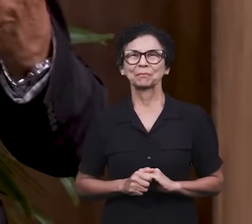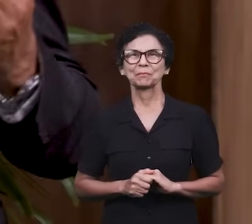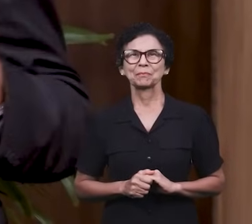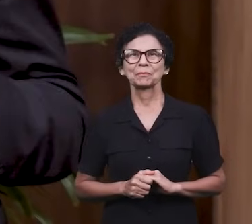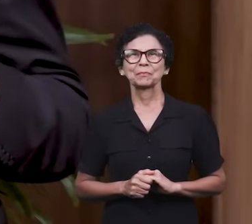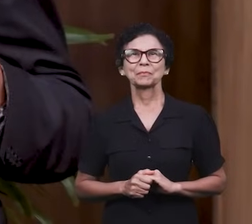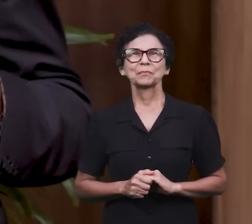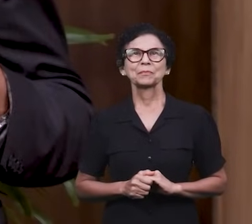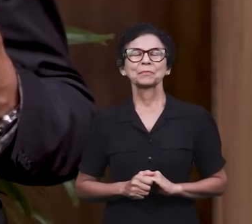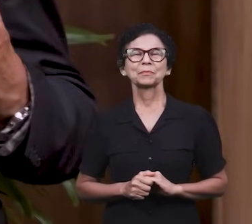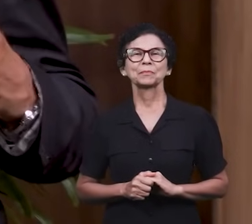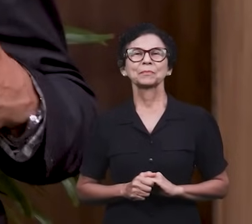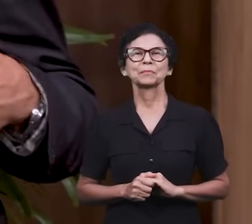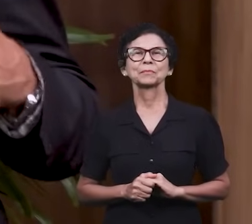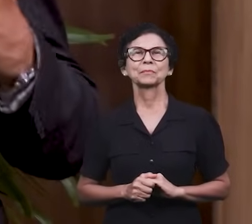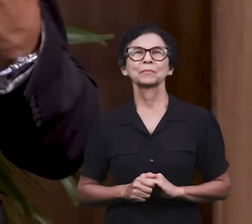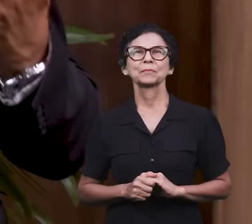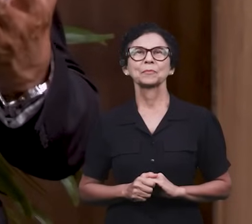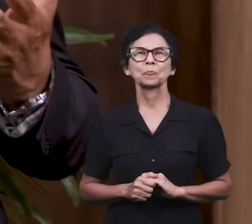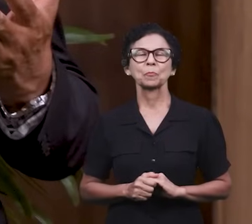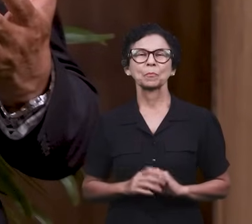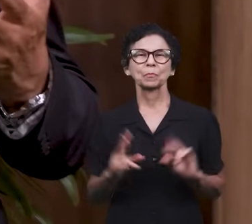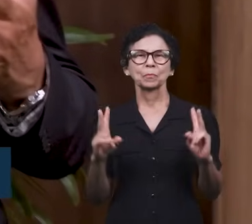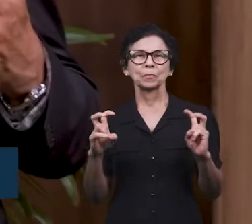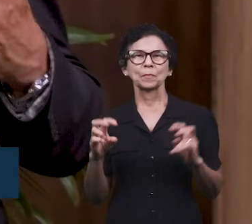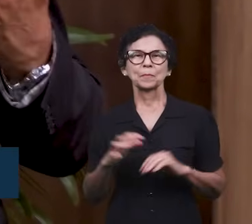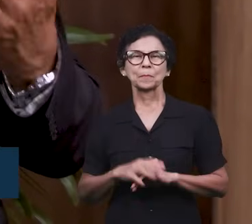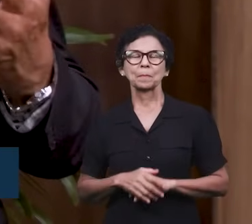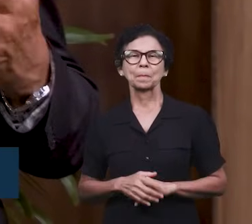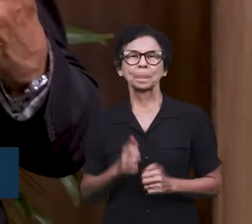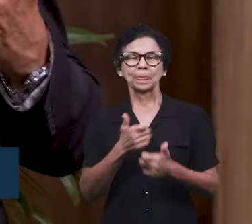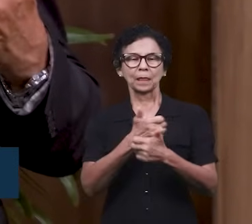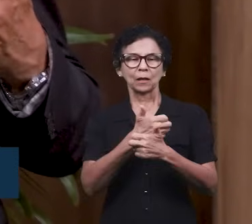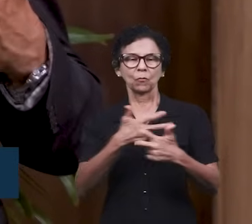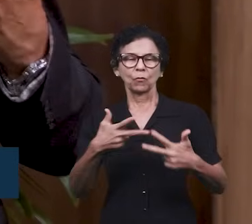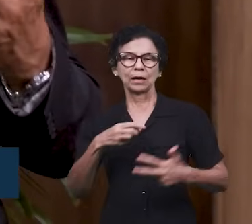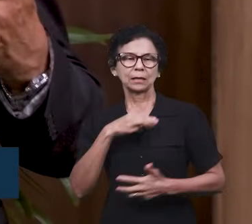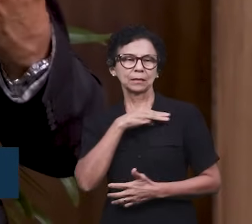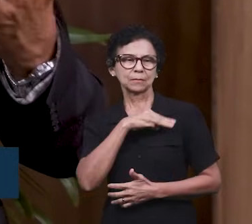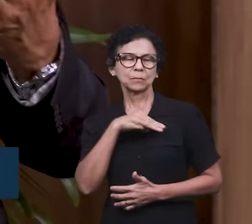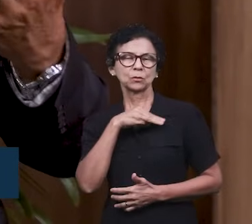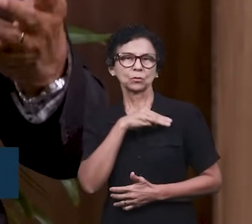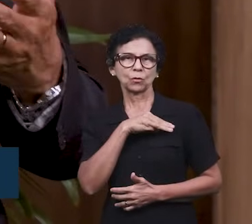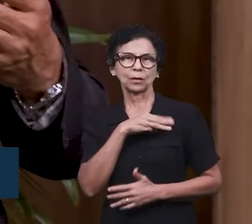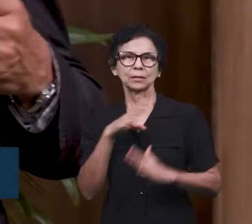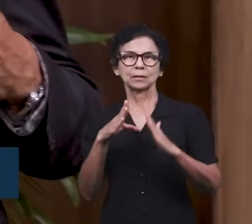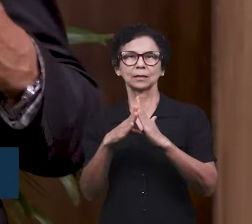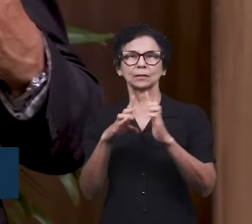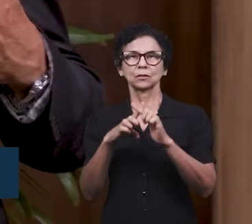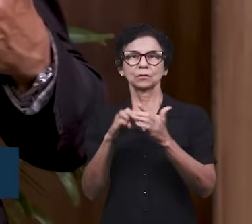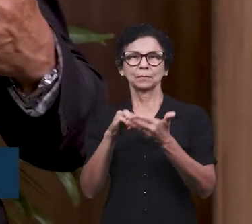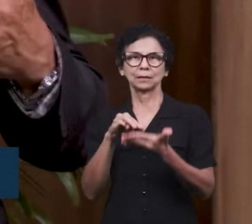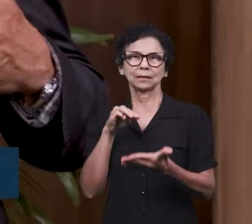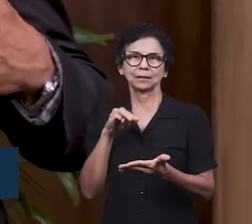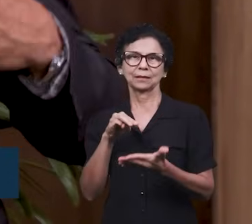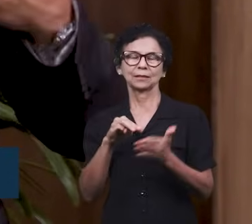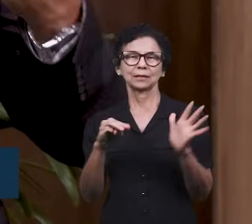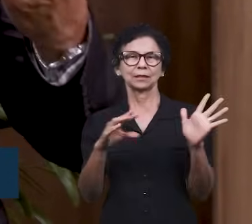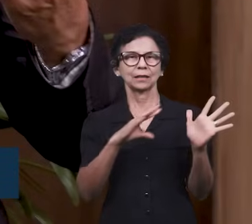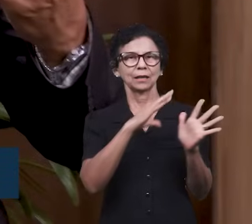o tema está relacionado às missões realizadas pela Igreja Cristã Maranata,